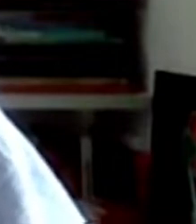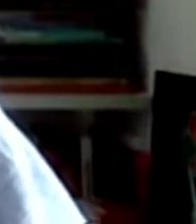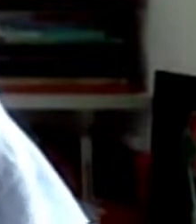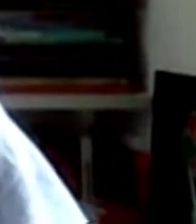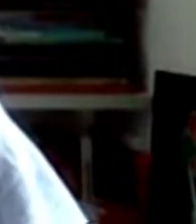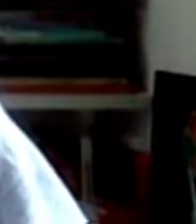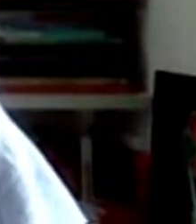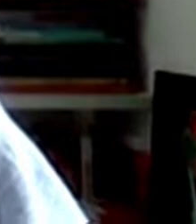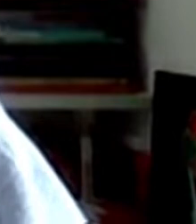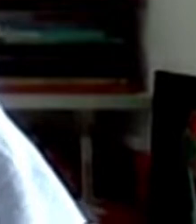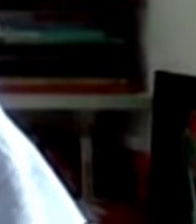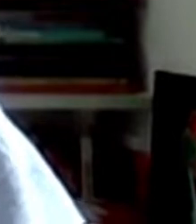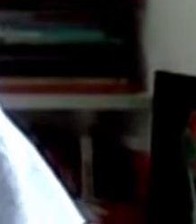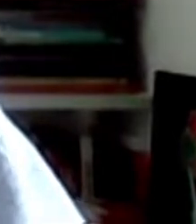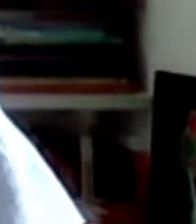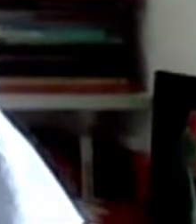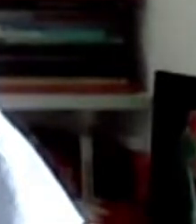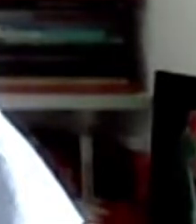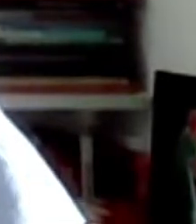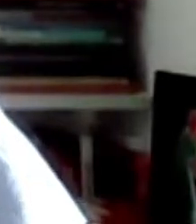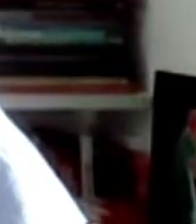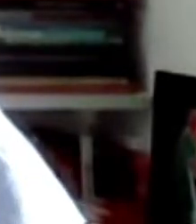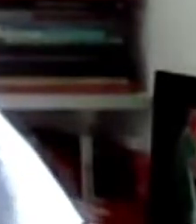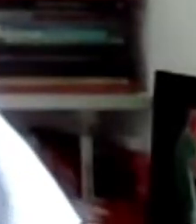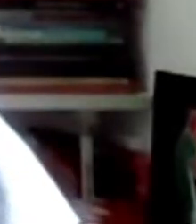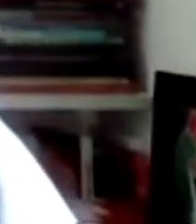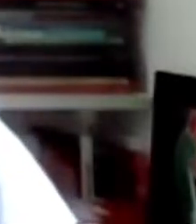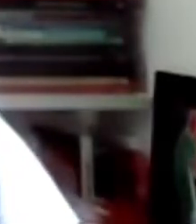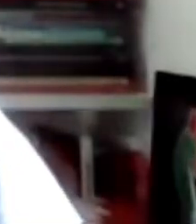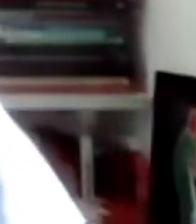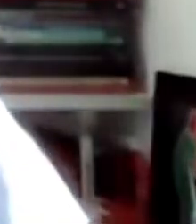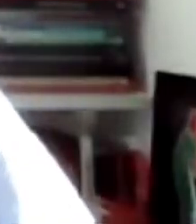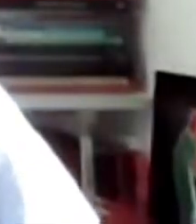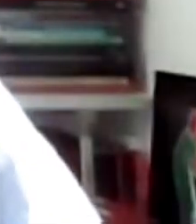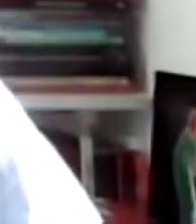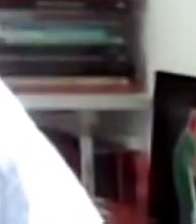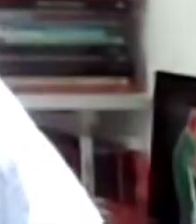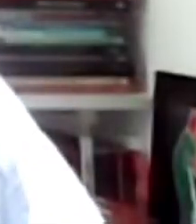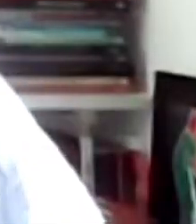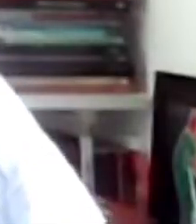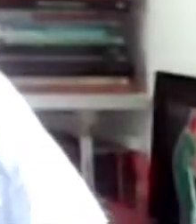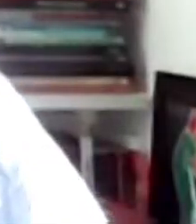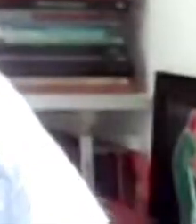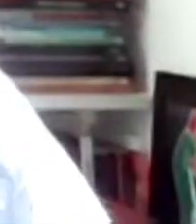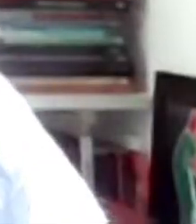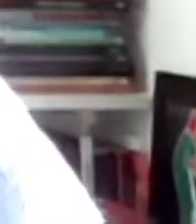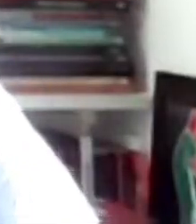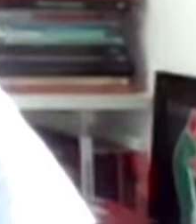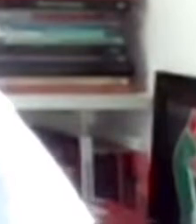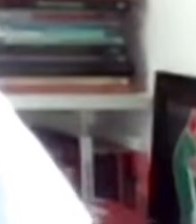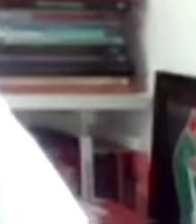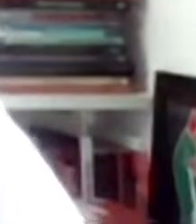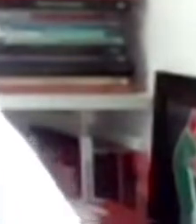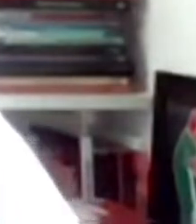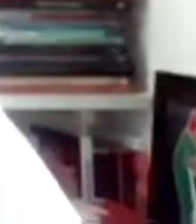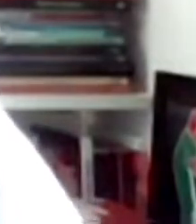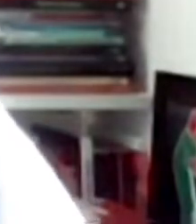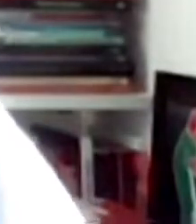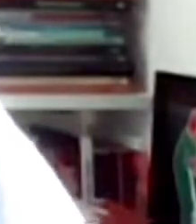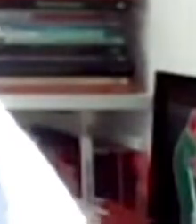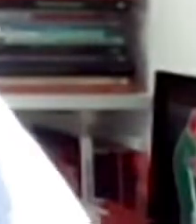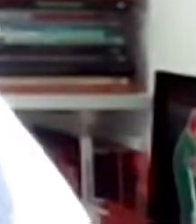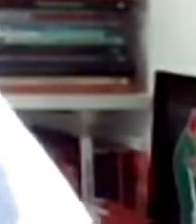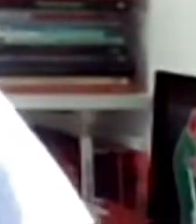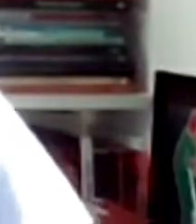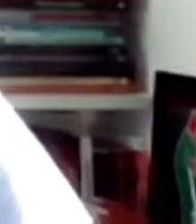do quadro do magistério. Essa adequação está formalizada nesse protocolo, a gente tem trabalhado isso junto à secretaria, como a